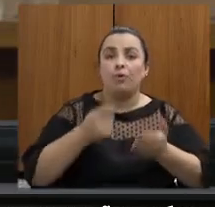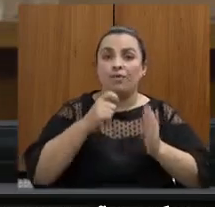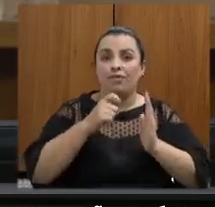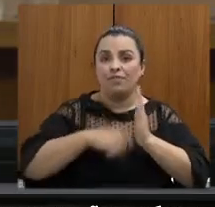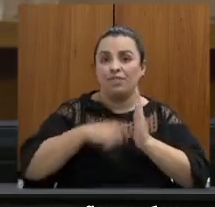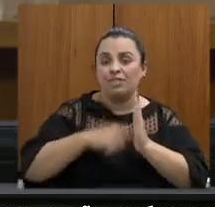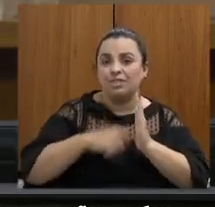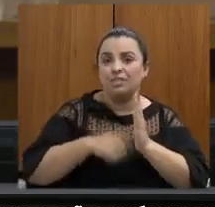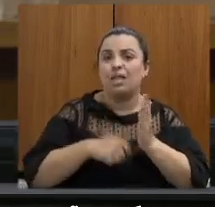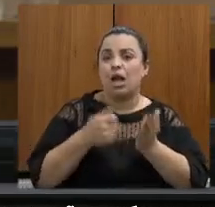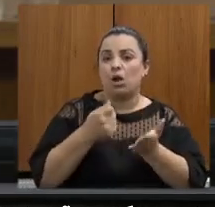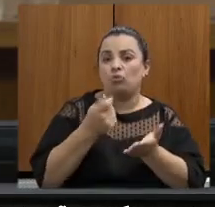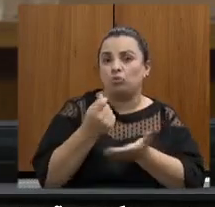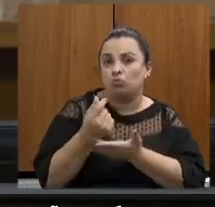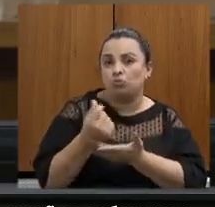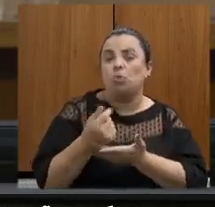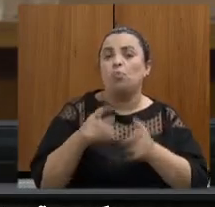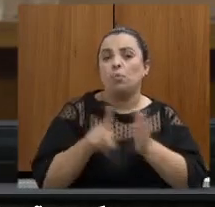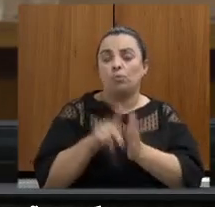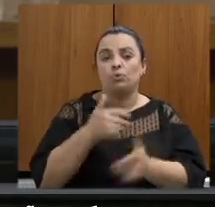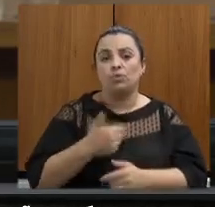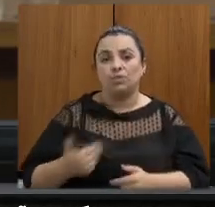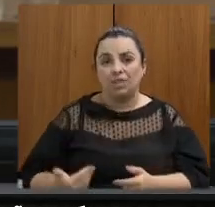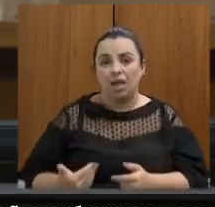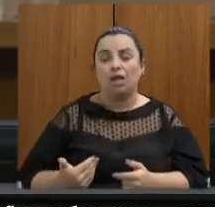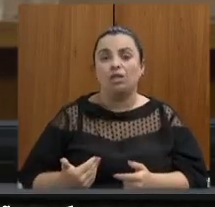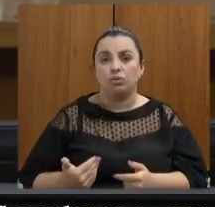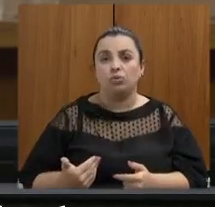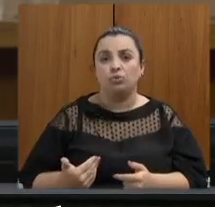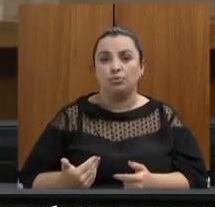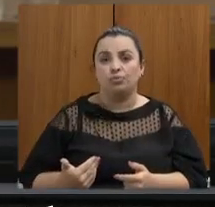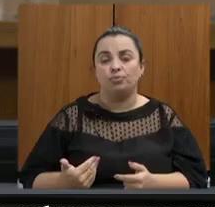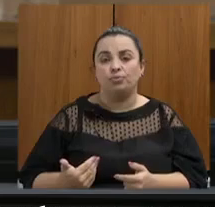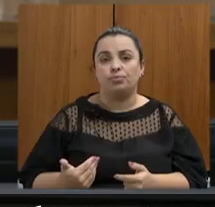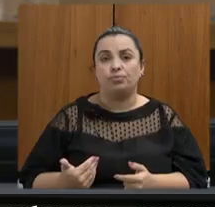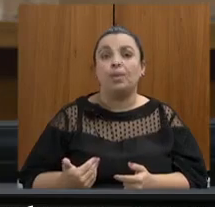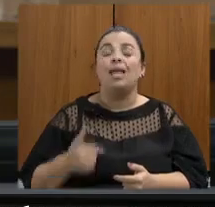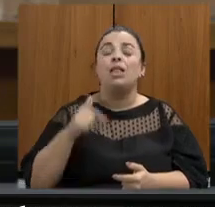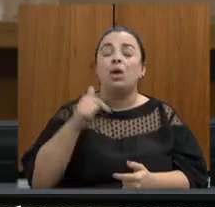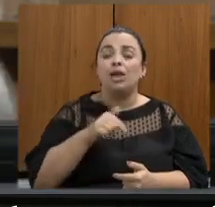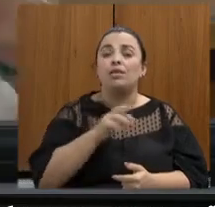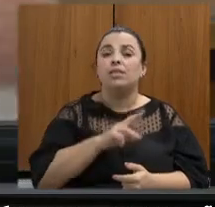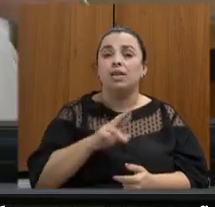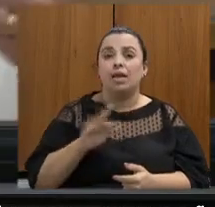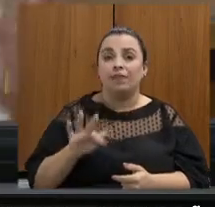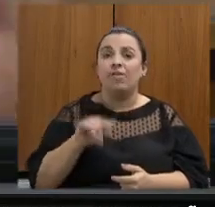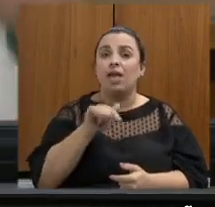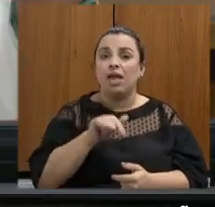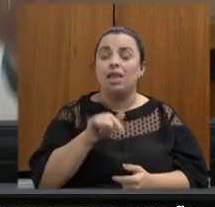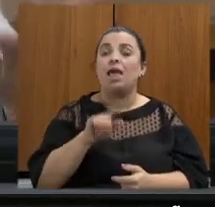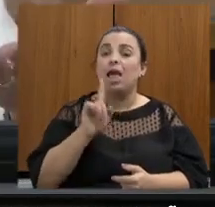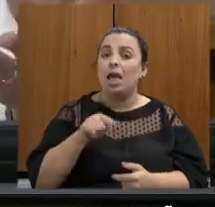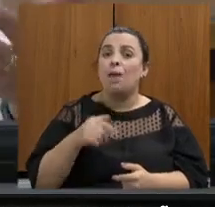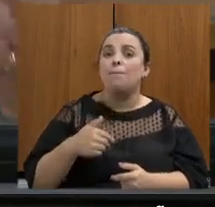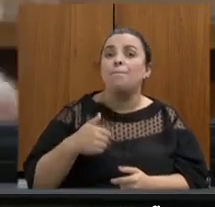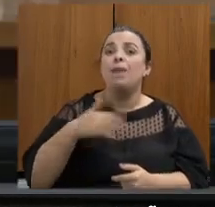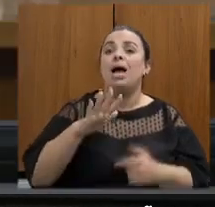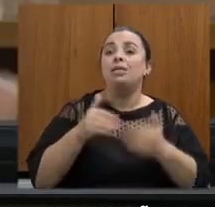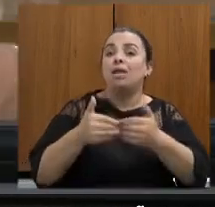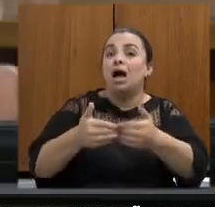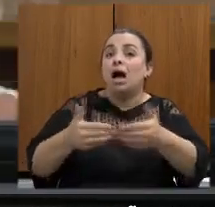essas variações podem ser afastadas e nesse ponto o regime de recuperação fiscal ele é inclusive mais